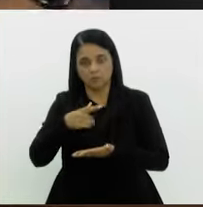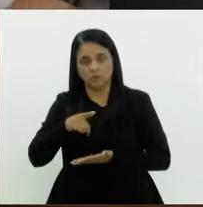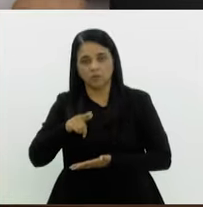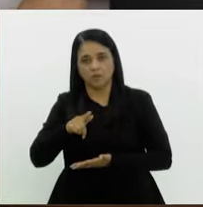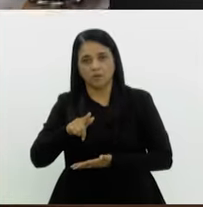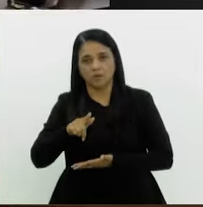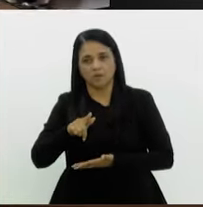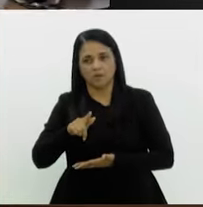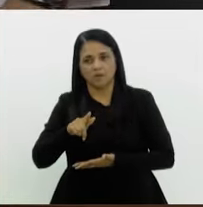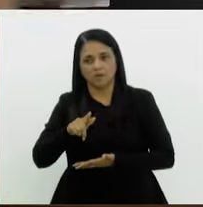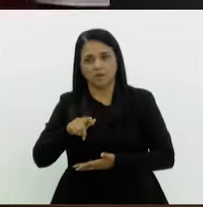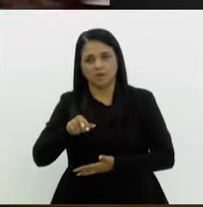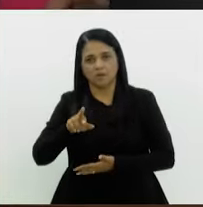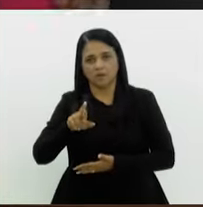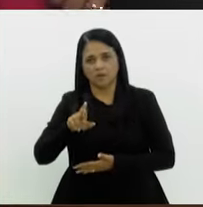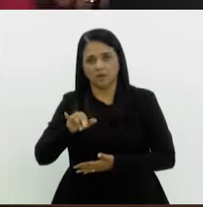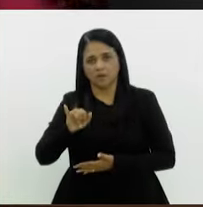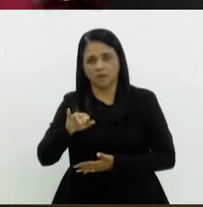Rivaroxabana,